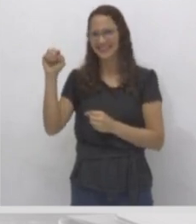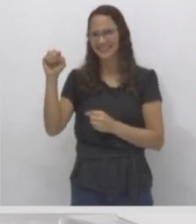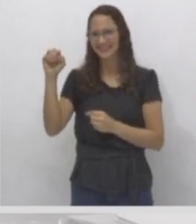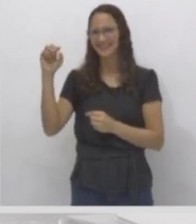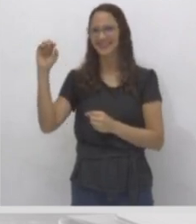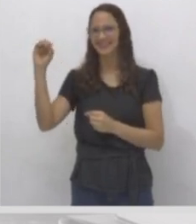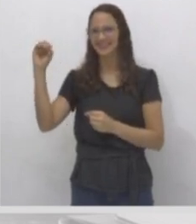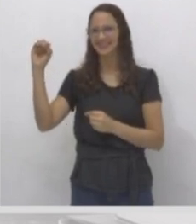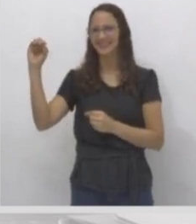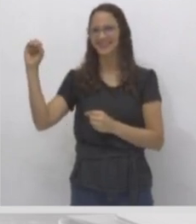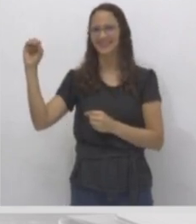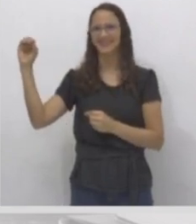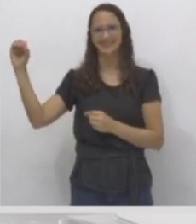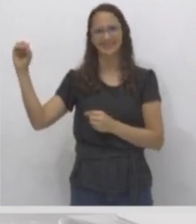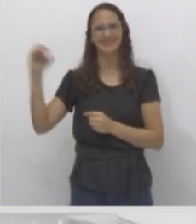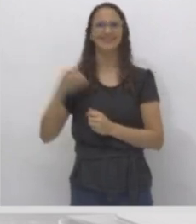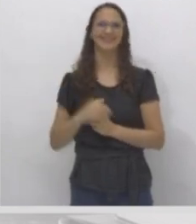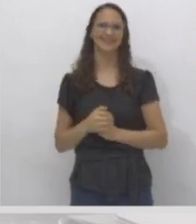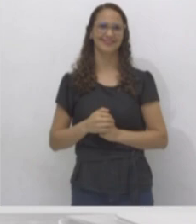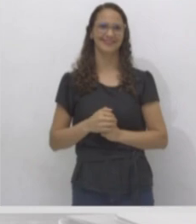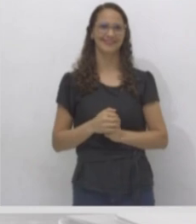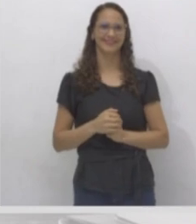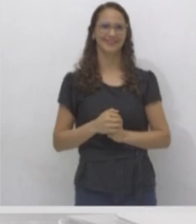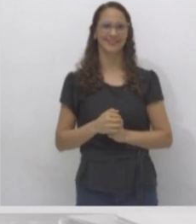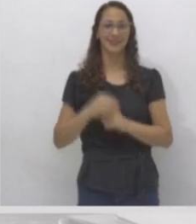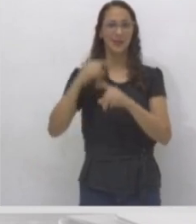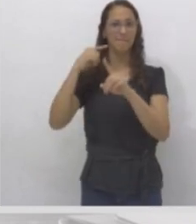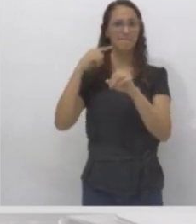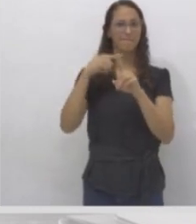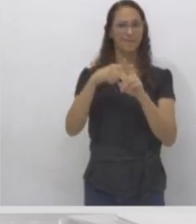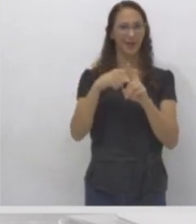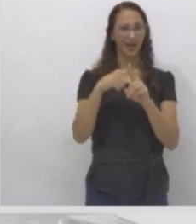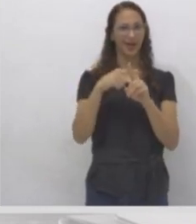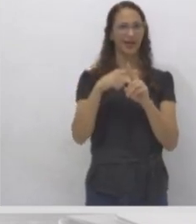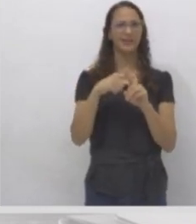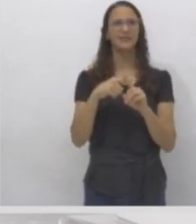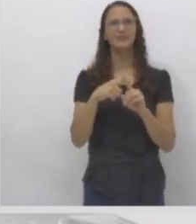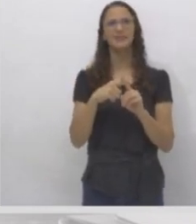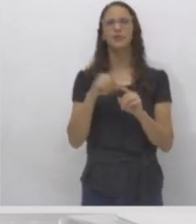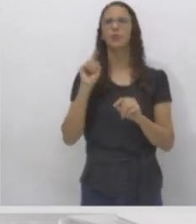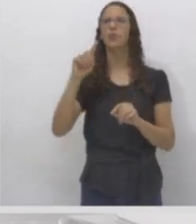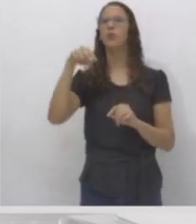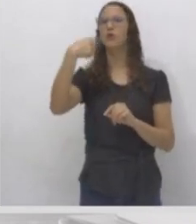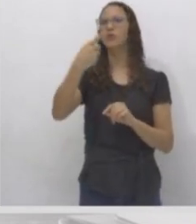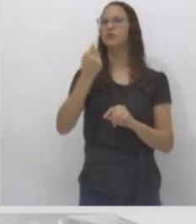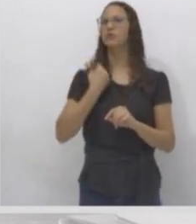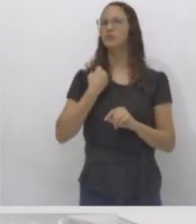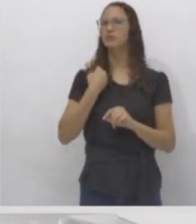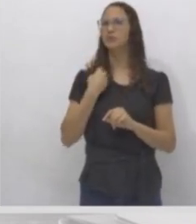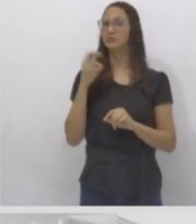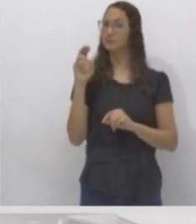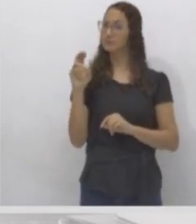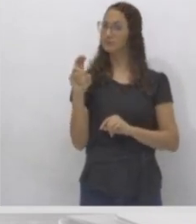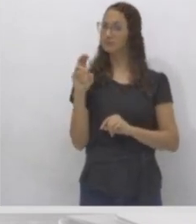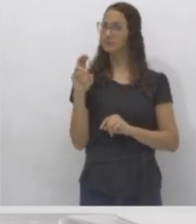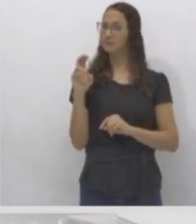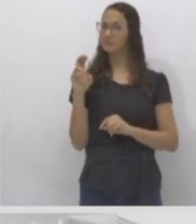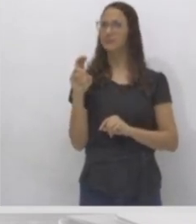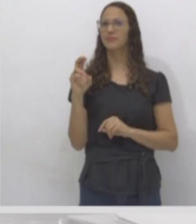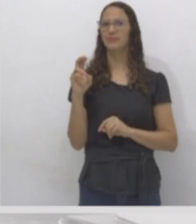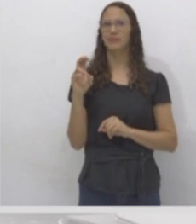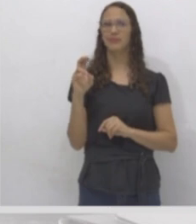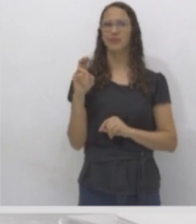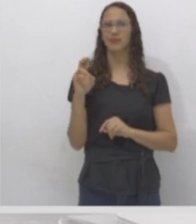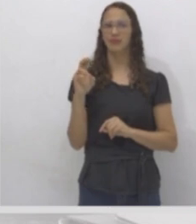o 1000, que são os 3 zerinhos. Mais, agora o próximo algarismo é o 5.